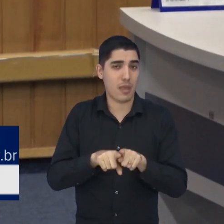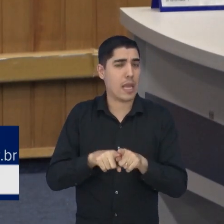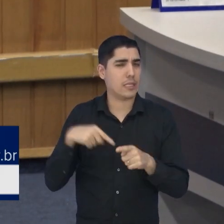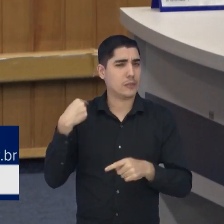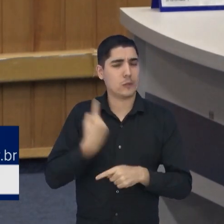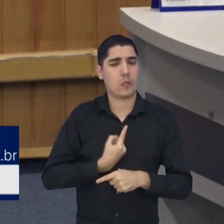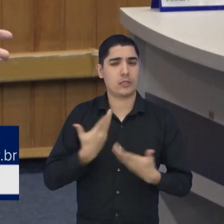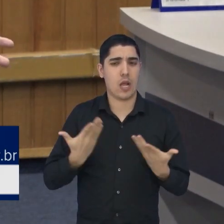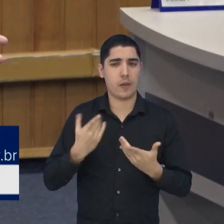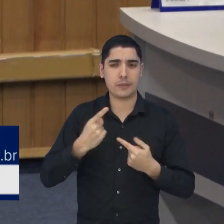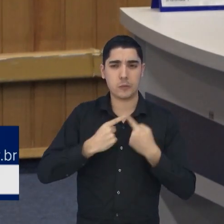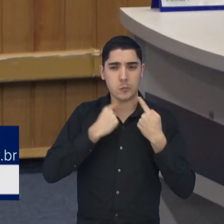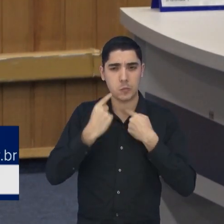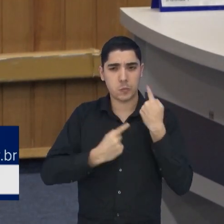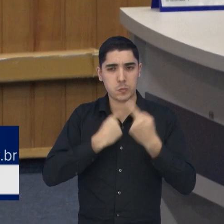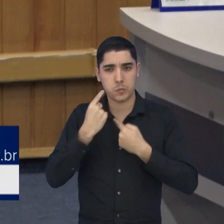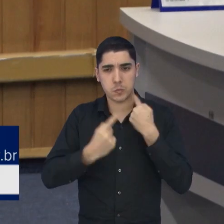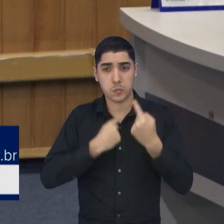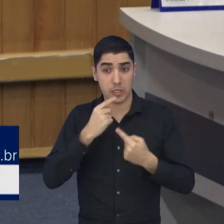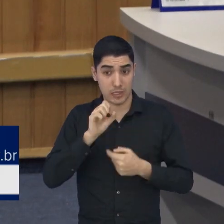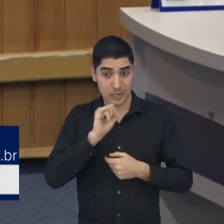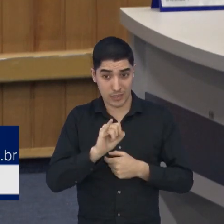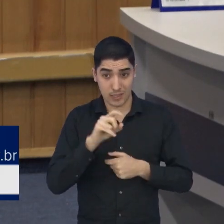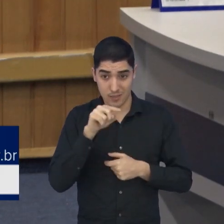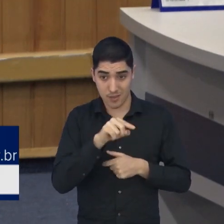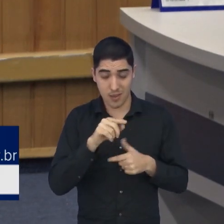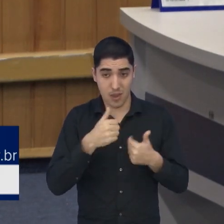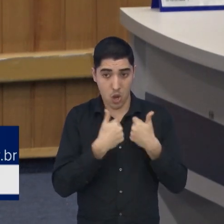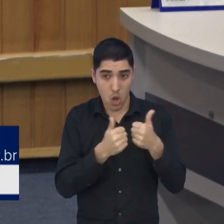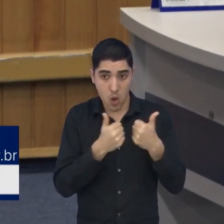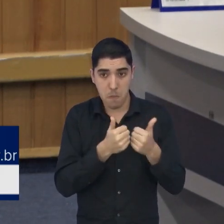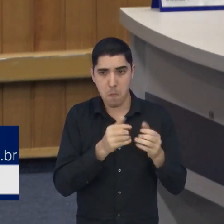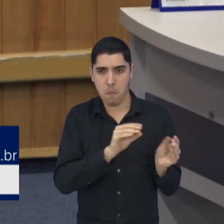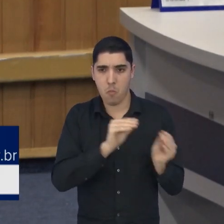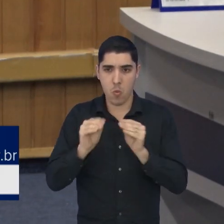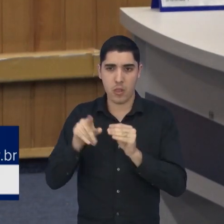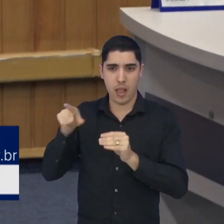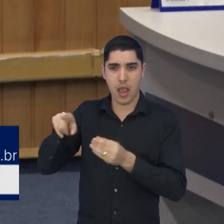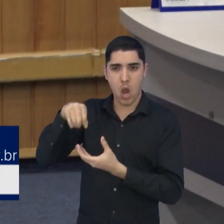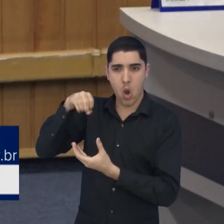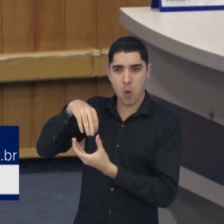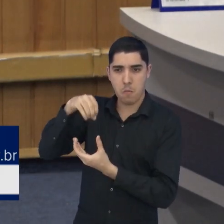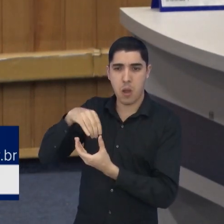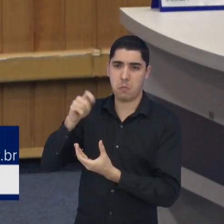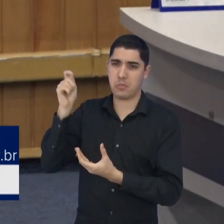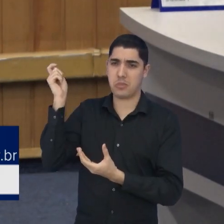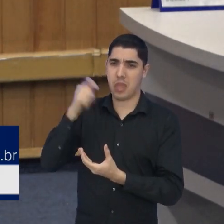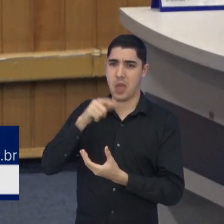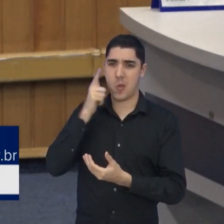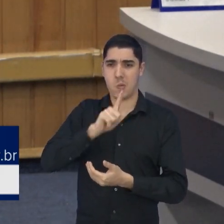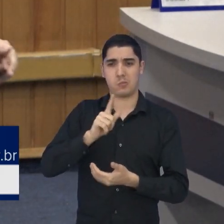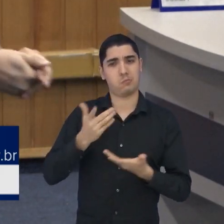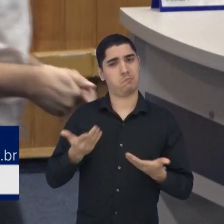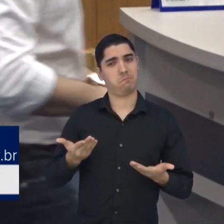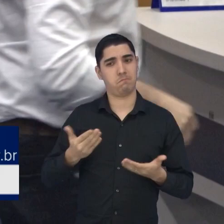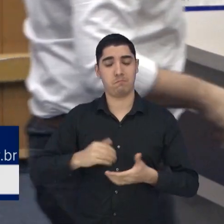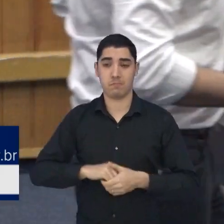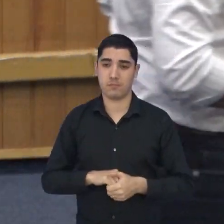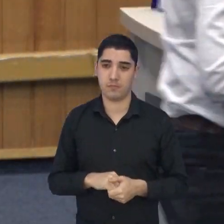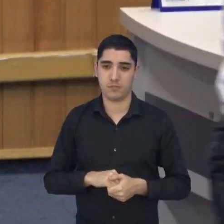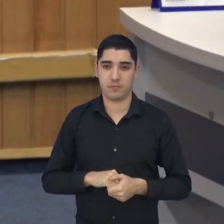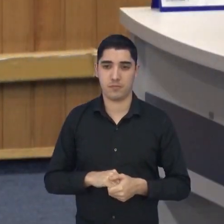muito que, estatizando o transporte público para a Urbã, a gente vai conseguir atingir isso.